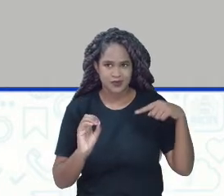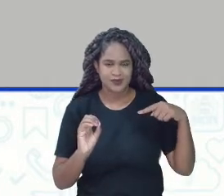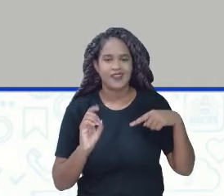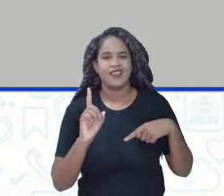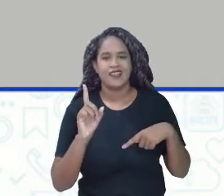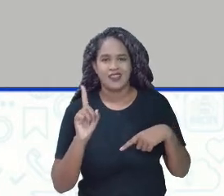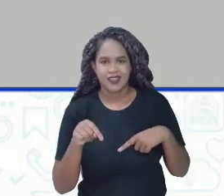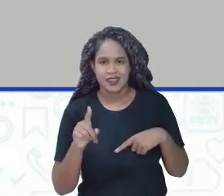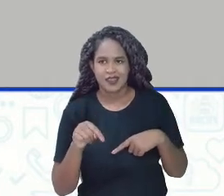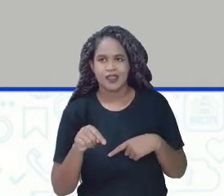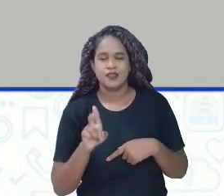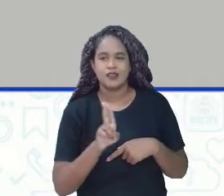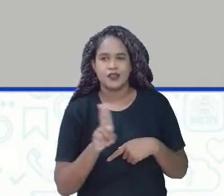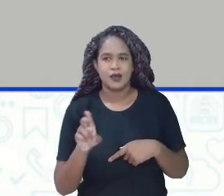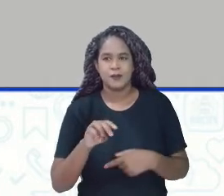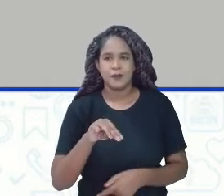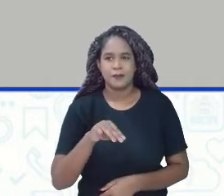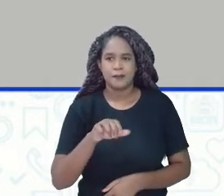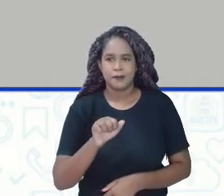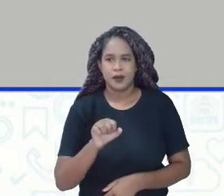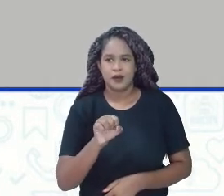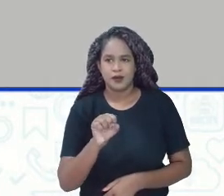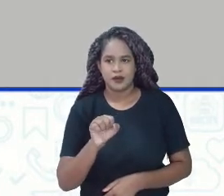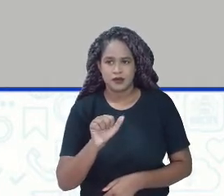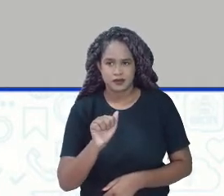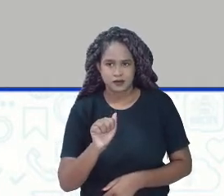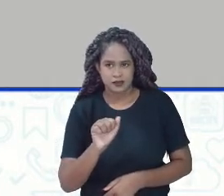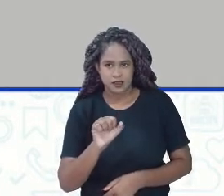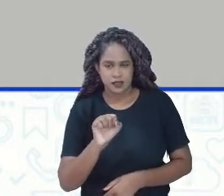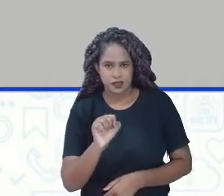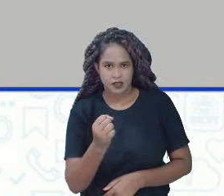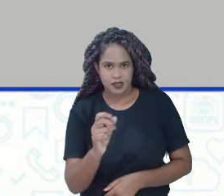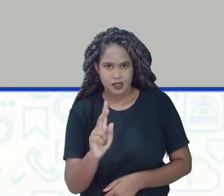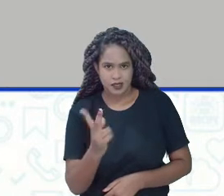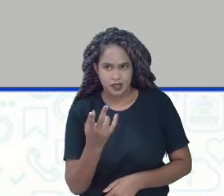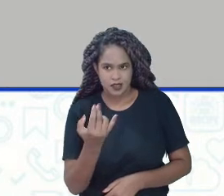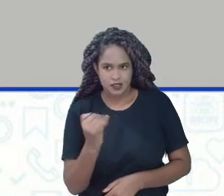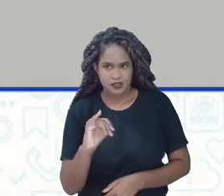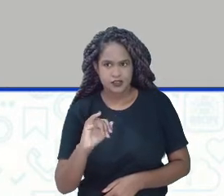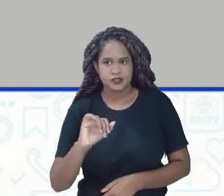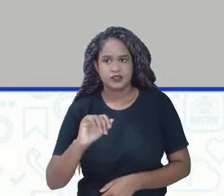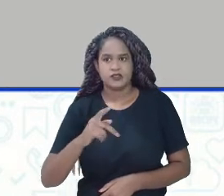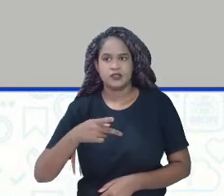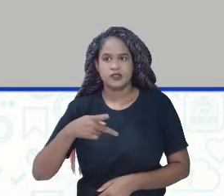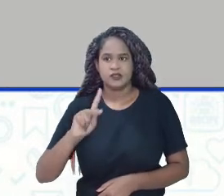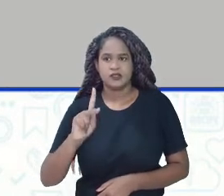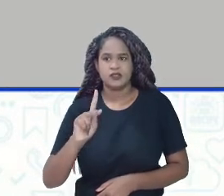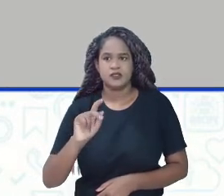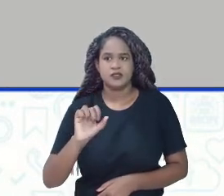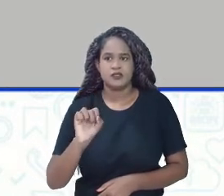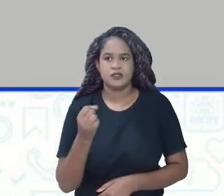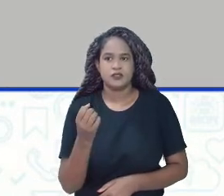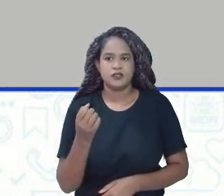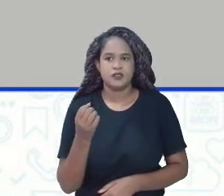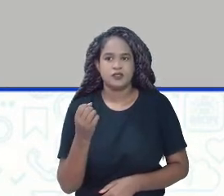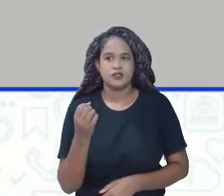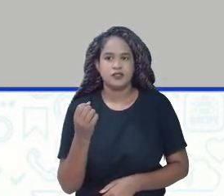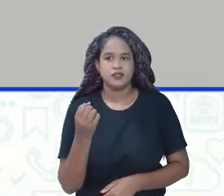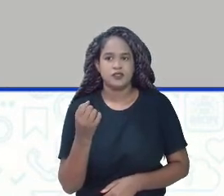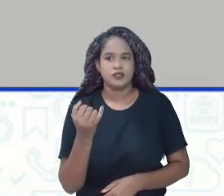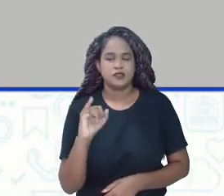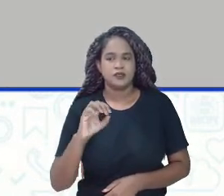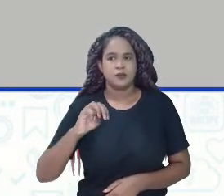Shimoto. Eu acho que é essa expressão, minha gente. Vocês acham que é essa mesmo? Acho que tem um casinho aí na frente, professora.